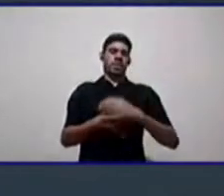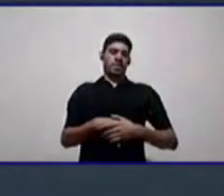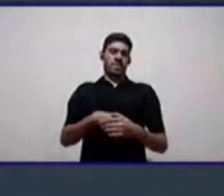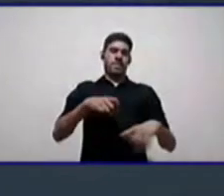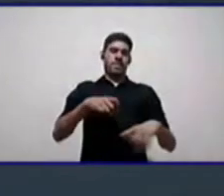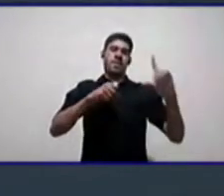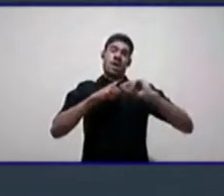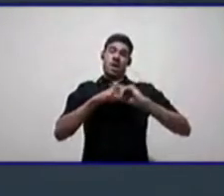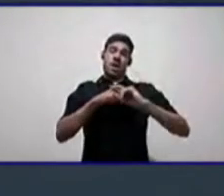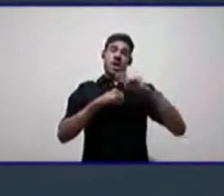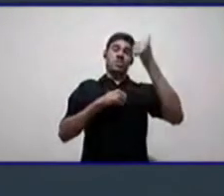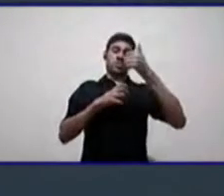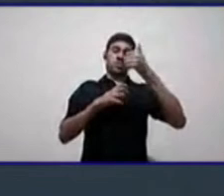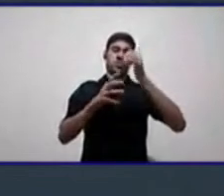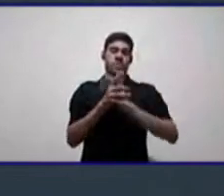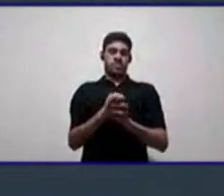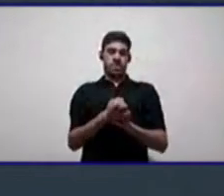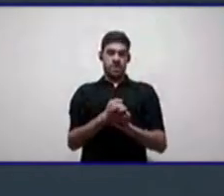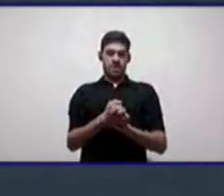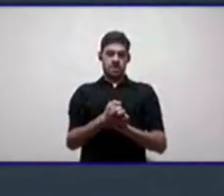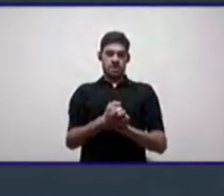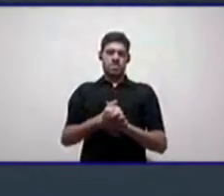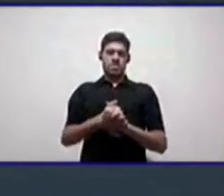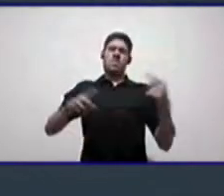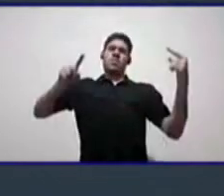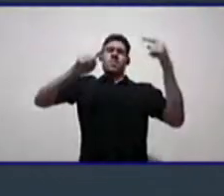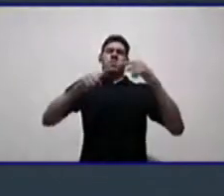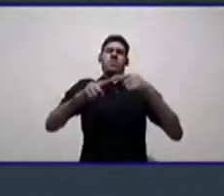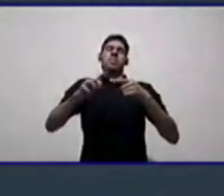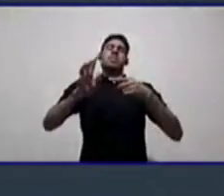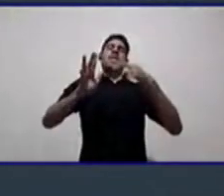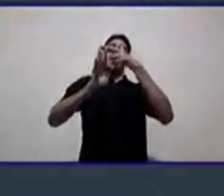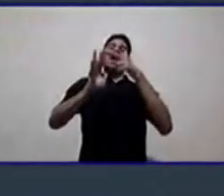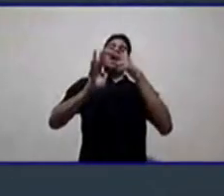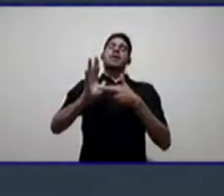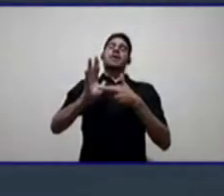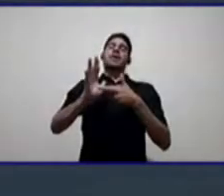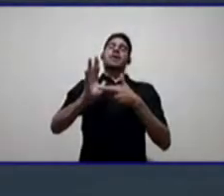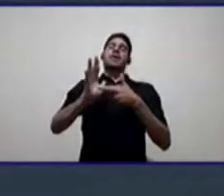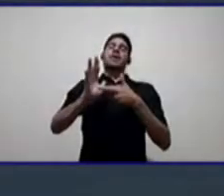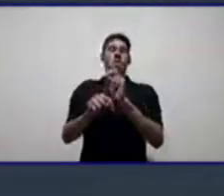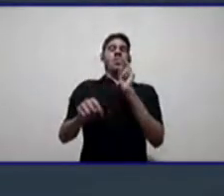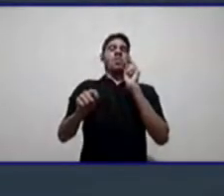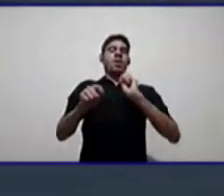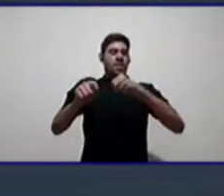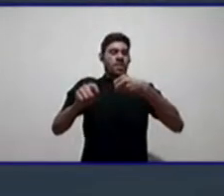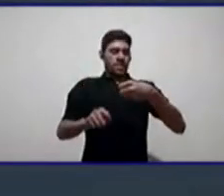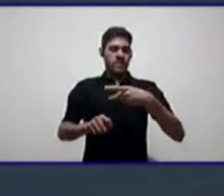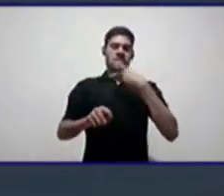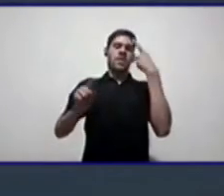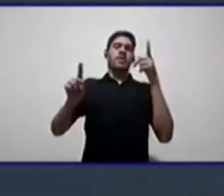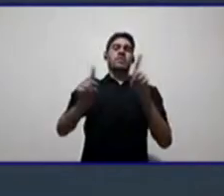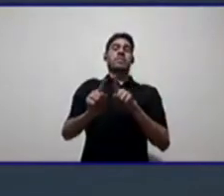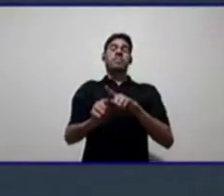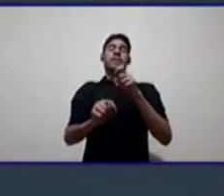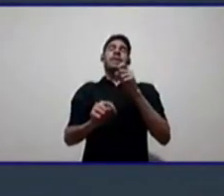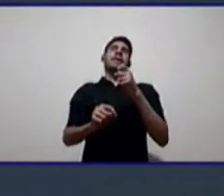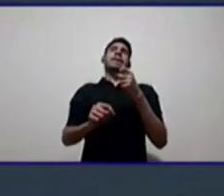1º... E em relação à resolução, a defesa também pontua que haveria